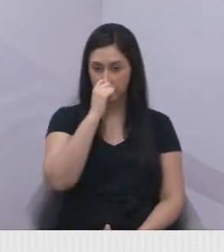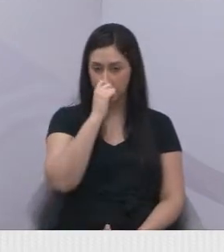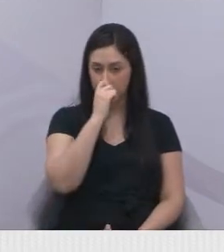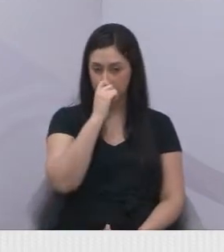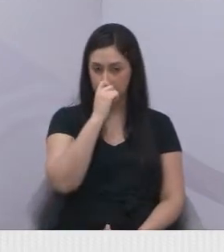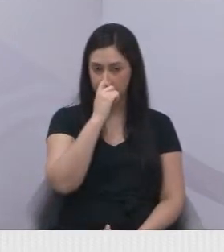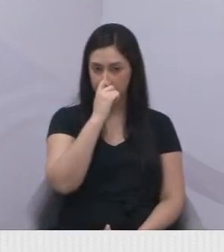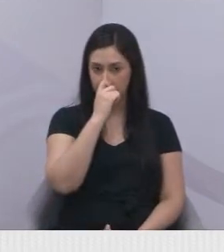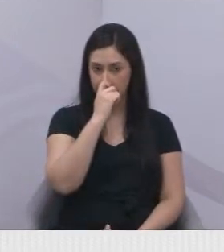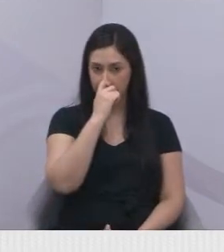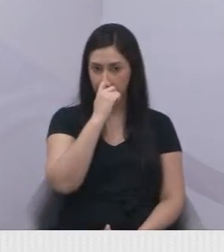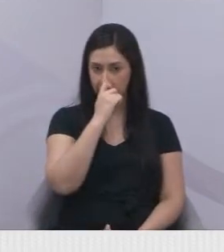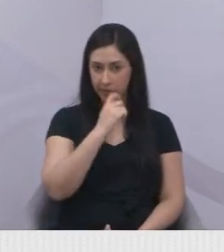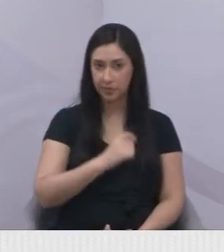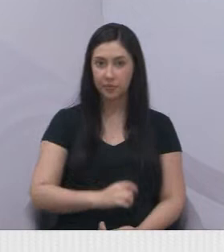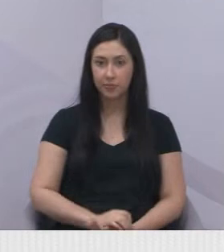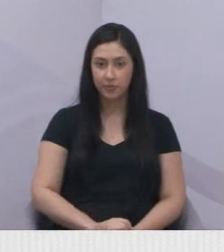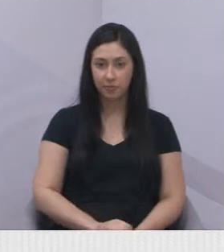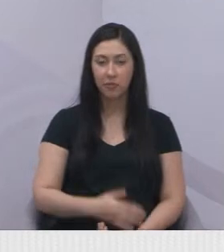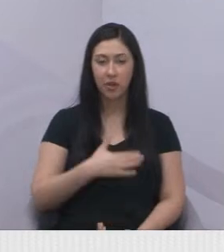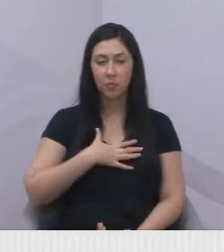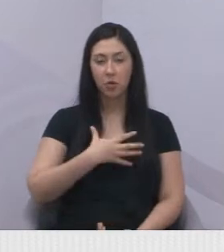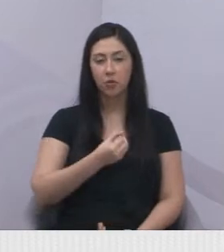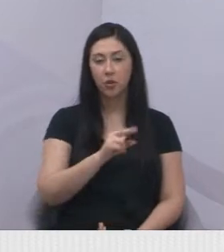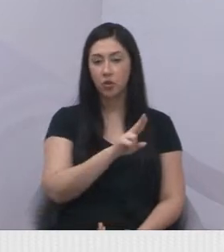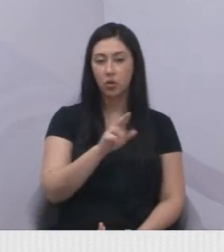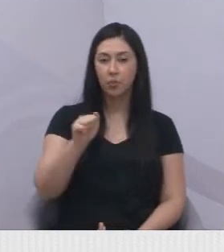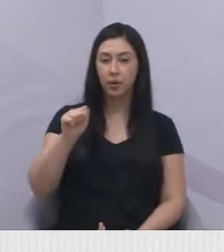mês 6, meu filho Alexandre,